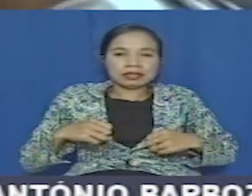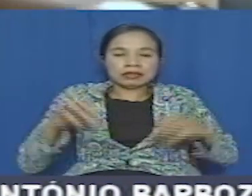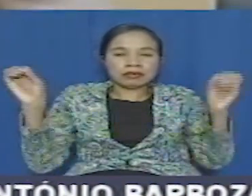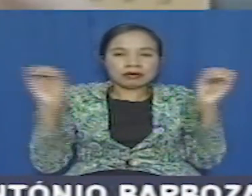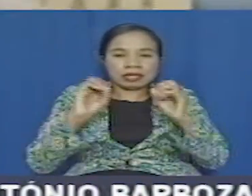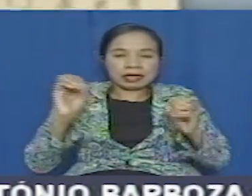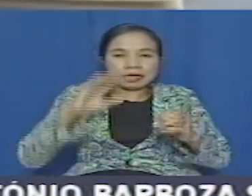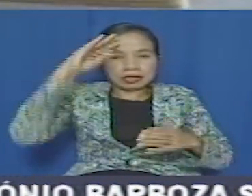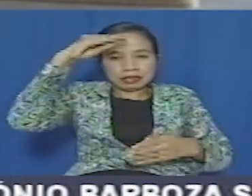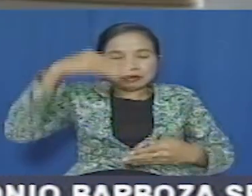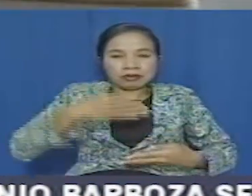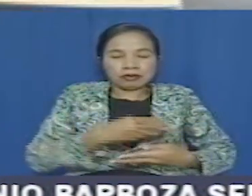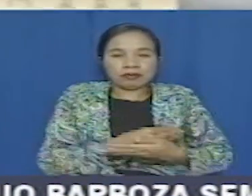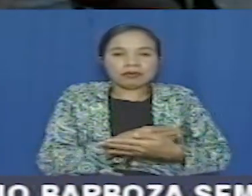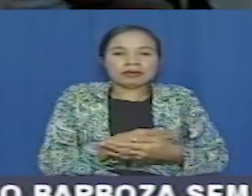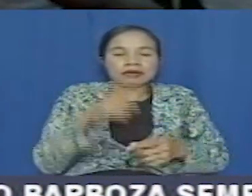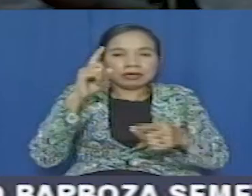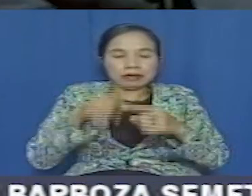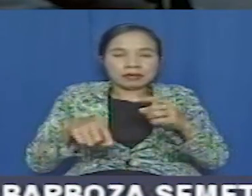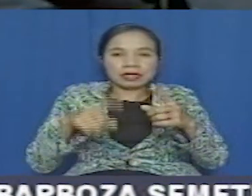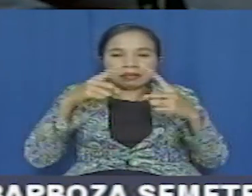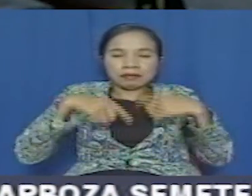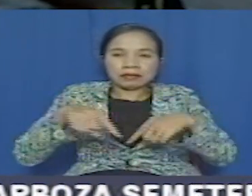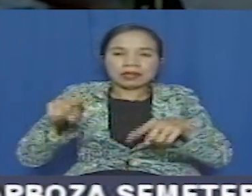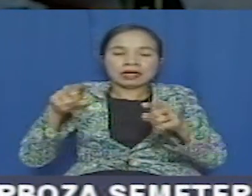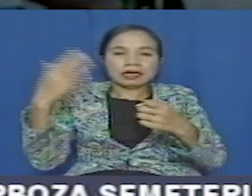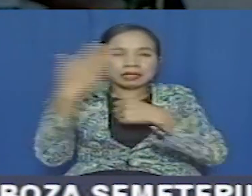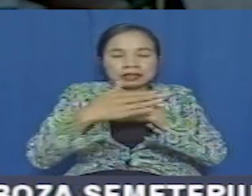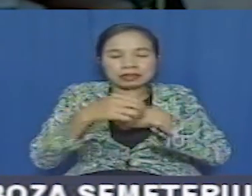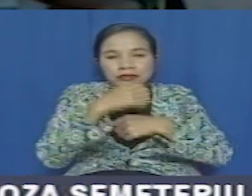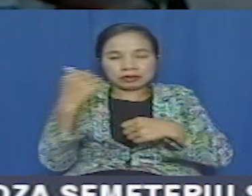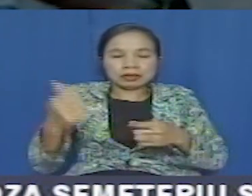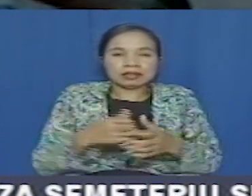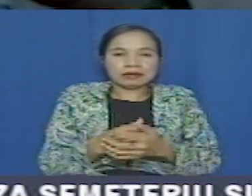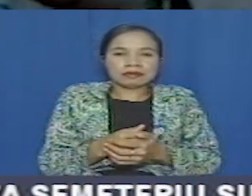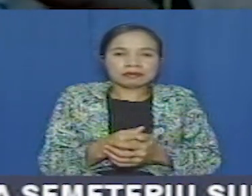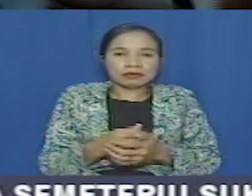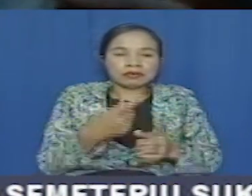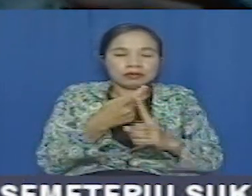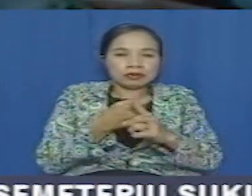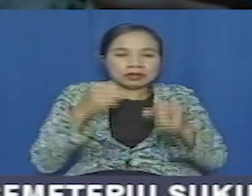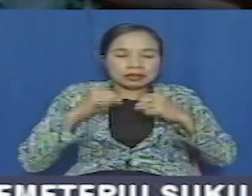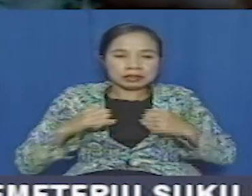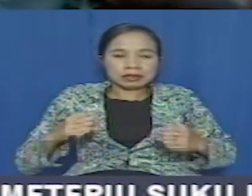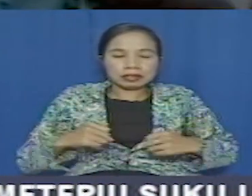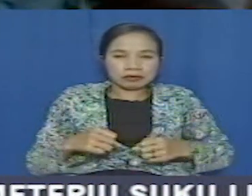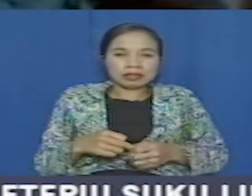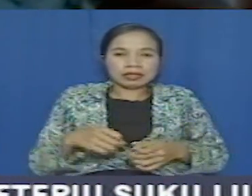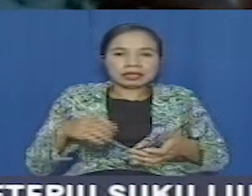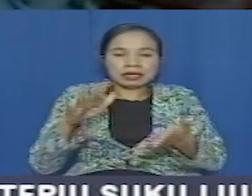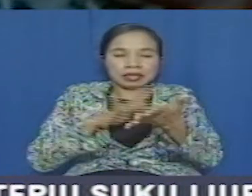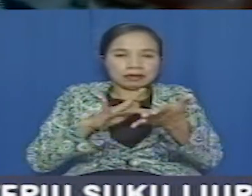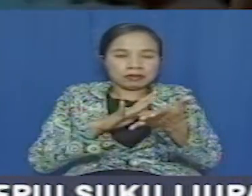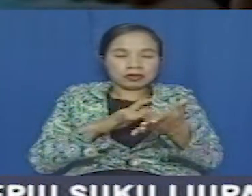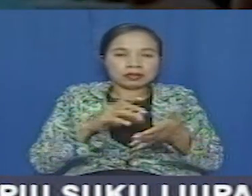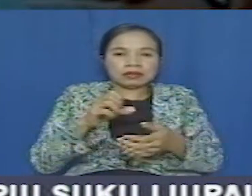reproduktivu nomos labele halo viazen ba estrangeiro agora husi besol saudi dia sinovac ne